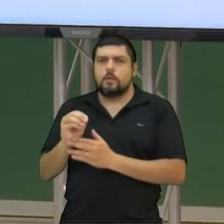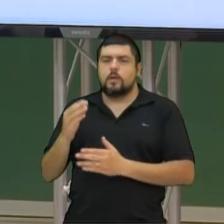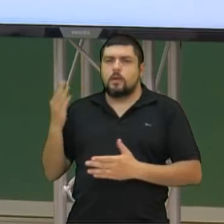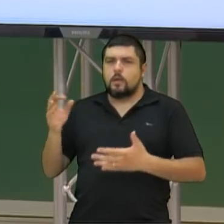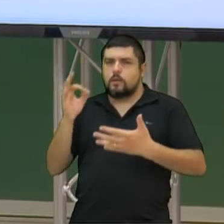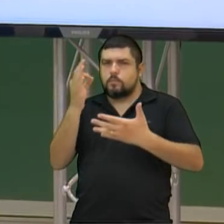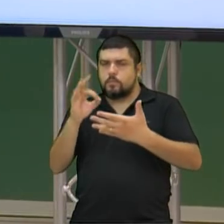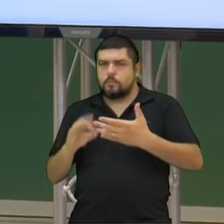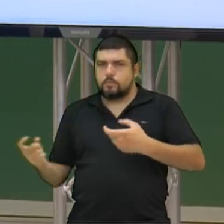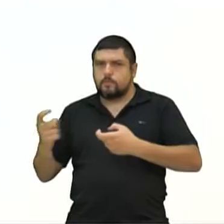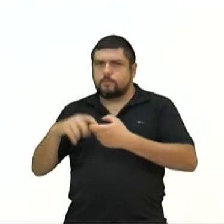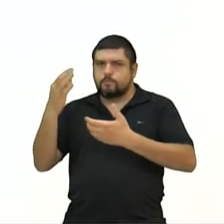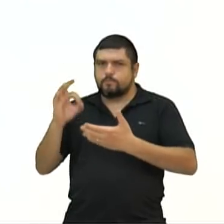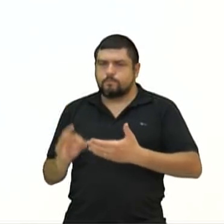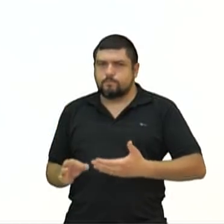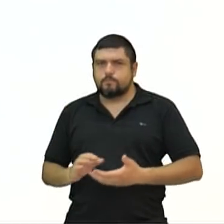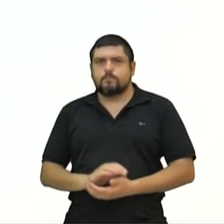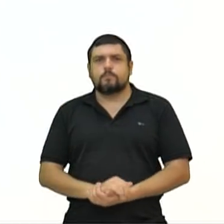resolverem a tabela, já volto.